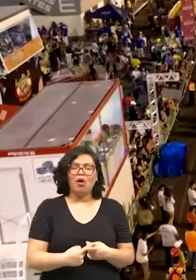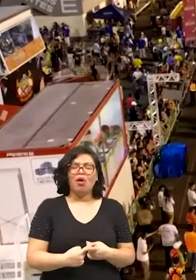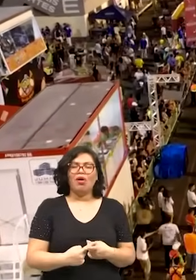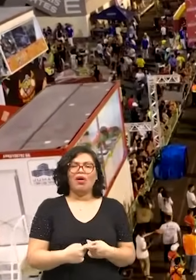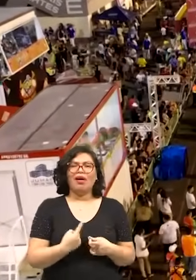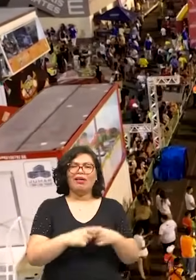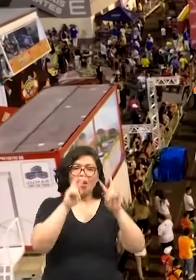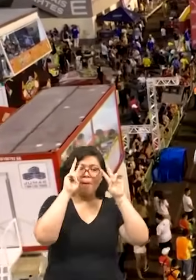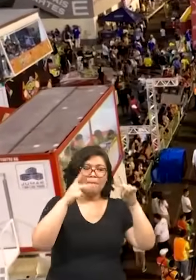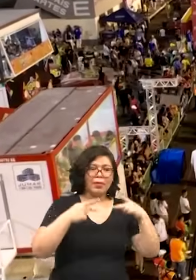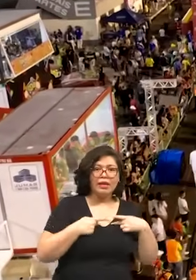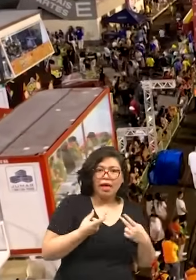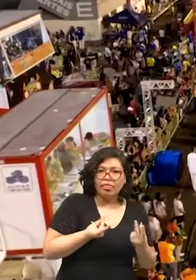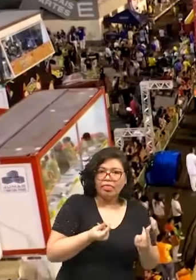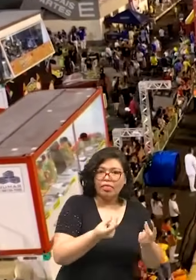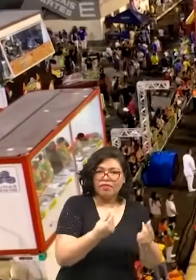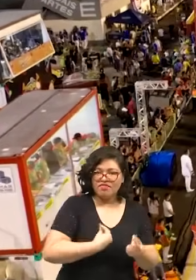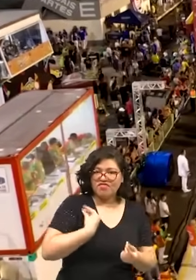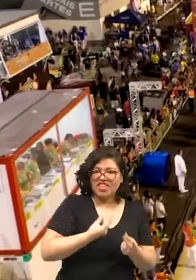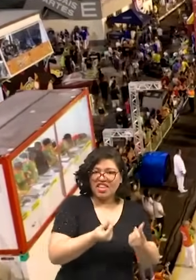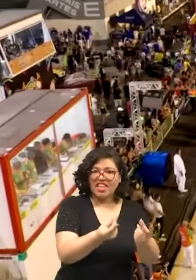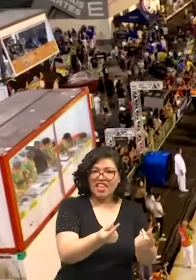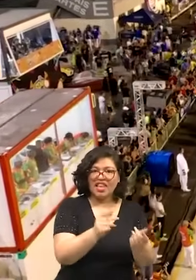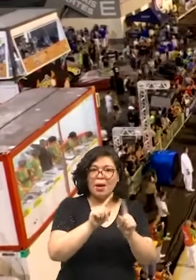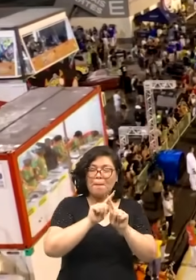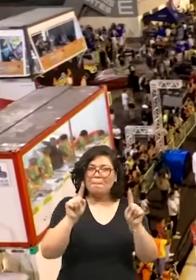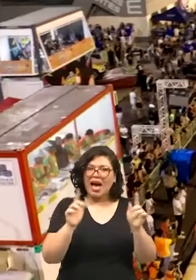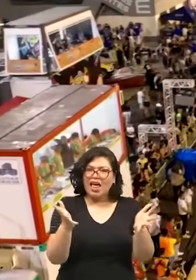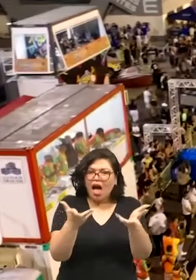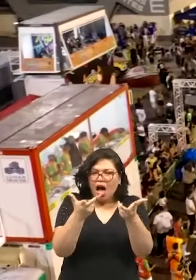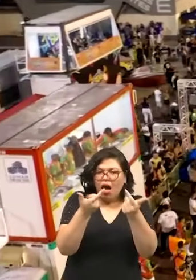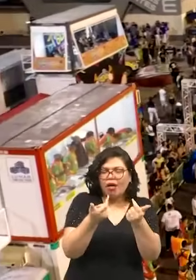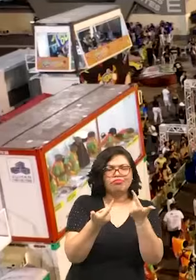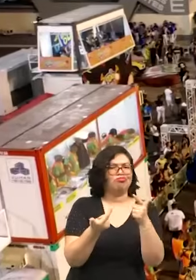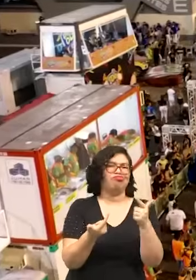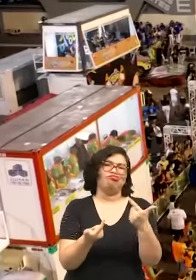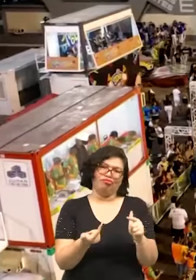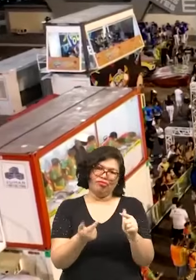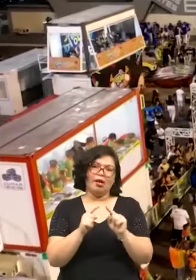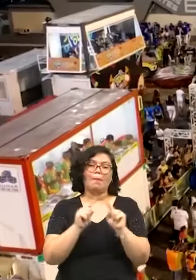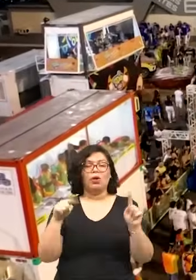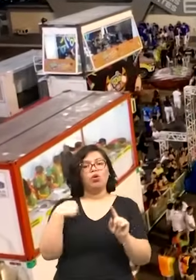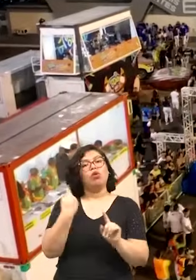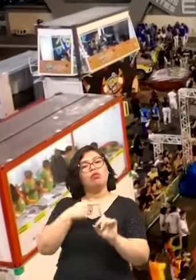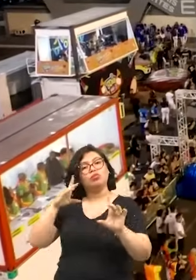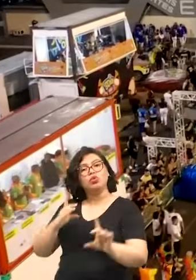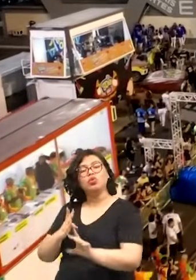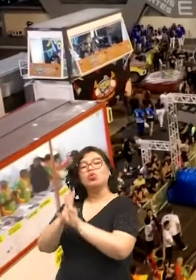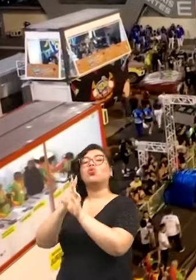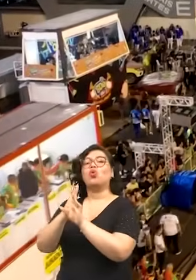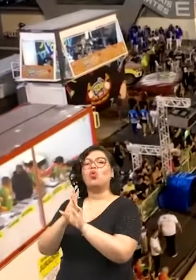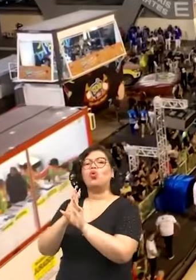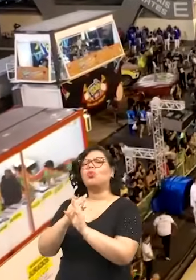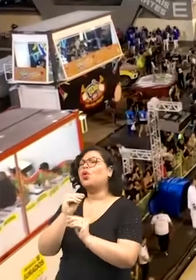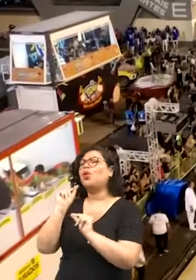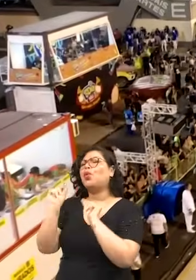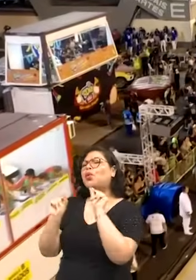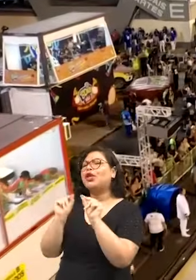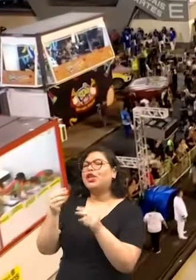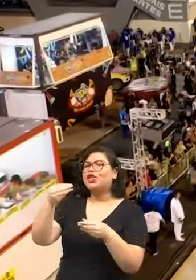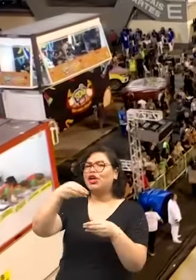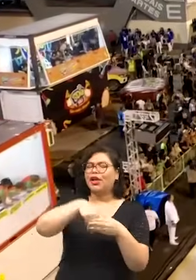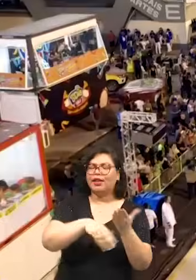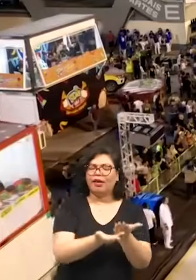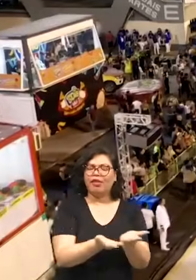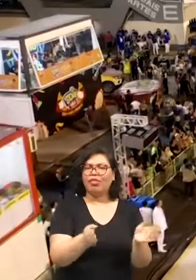ela era imortal, porém ela não tinha habilidades, tá? Mas a gente vai já descobrir o que foi lançado de dentro dessa